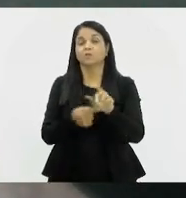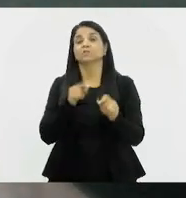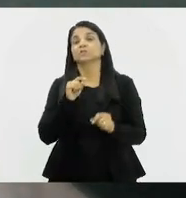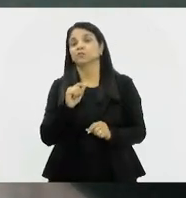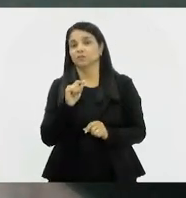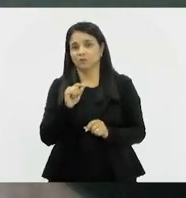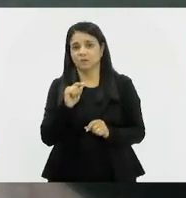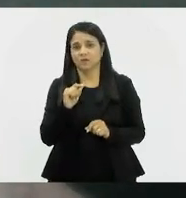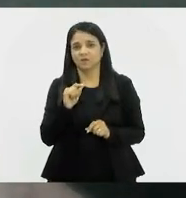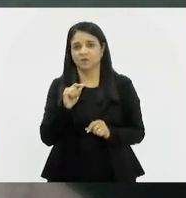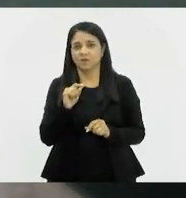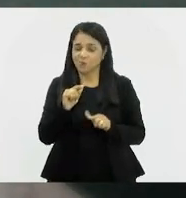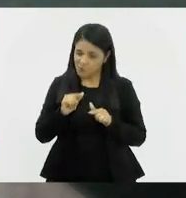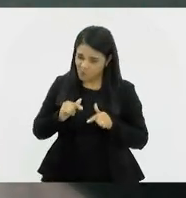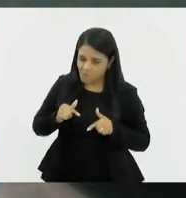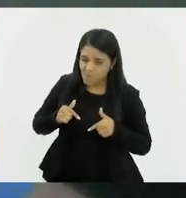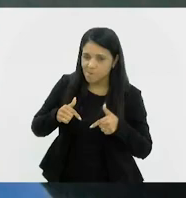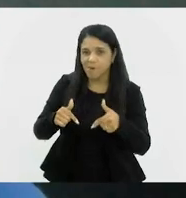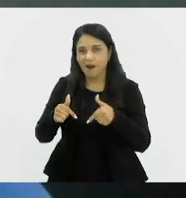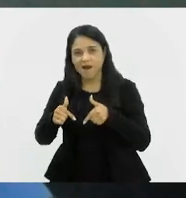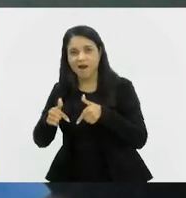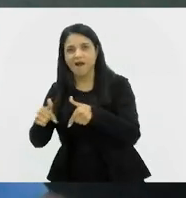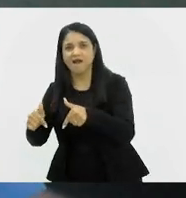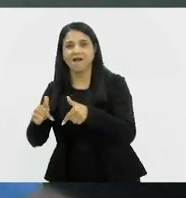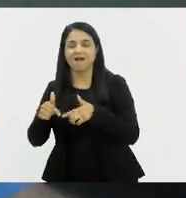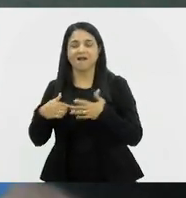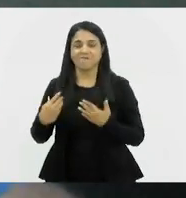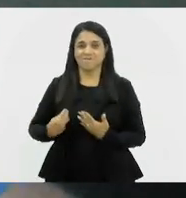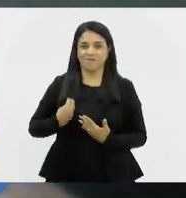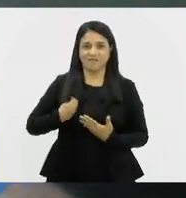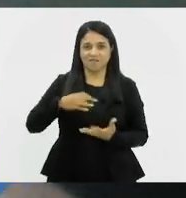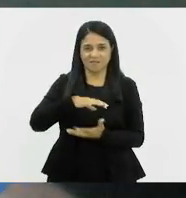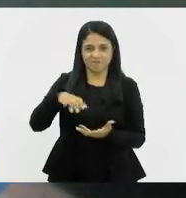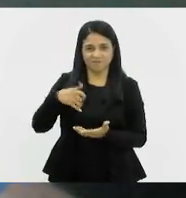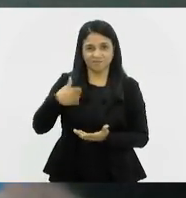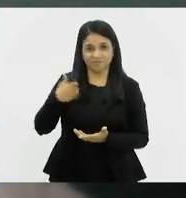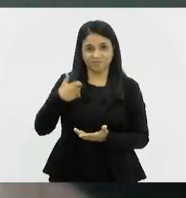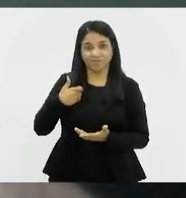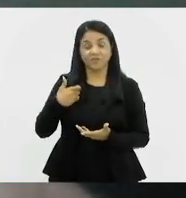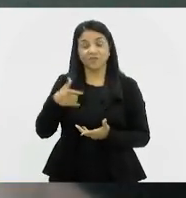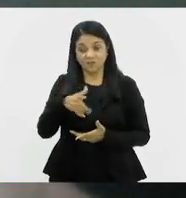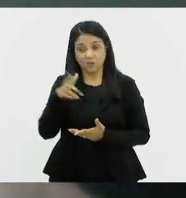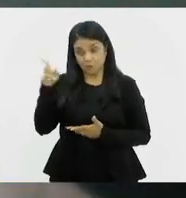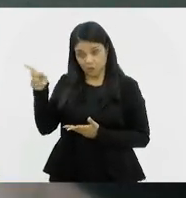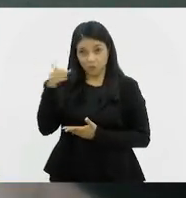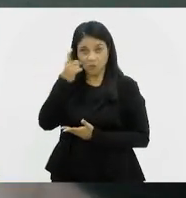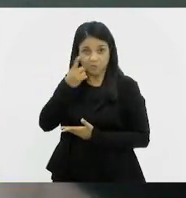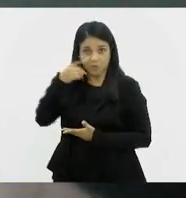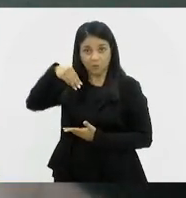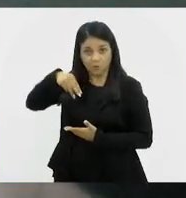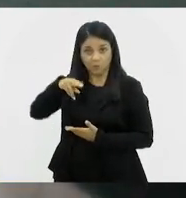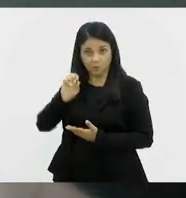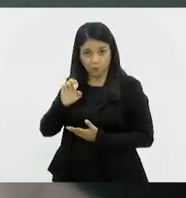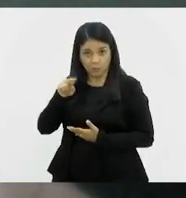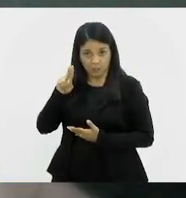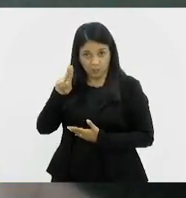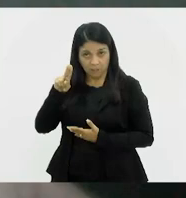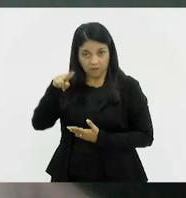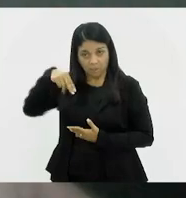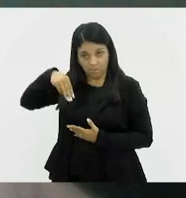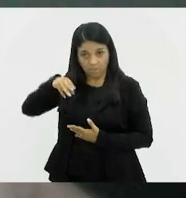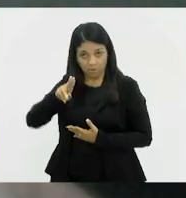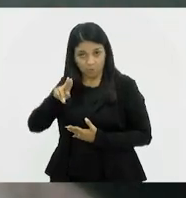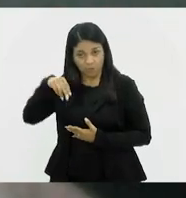mostra todo o empenho, né? São as pessoas, como o Muni falou, que quer ouvir, porque quem realmente